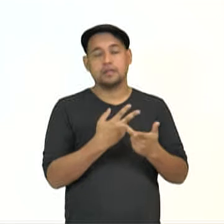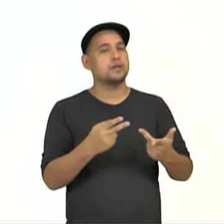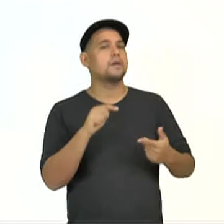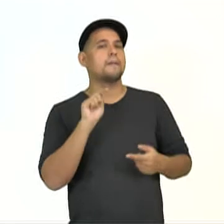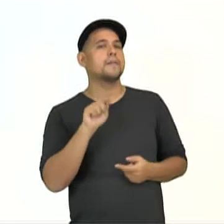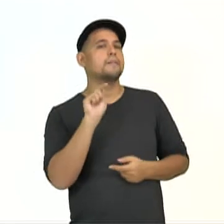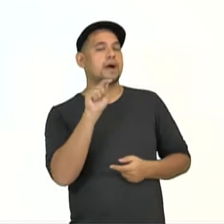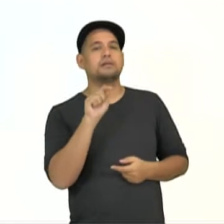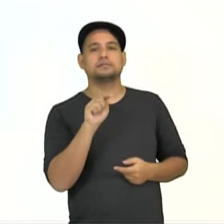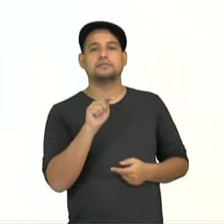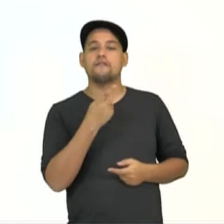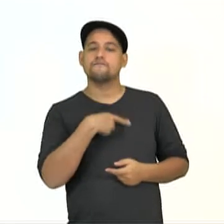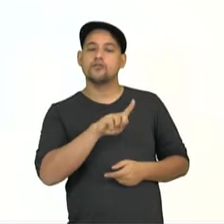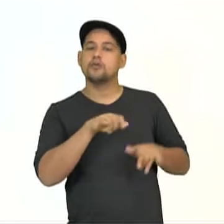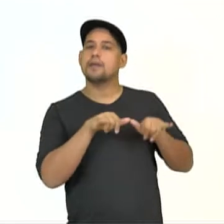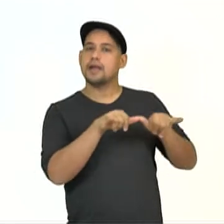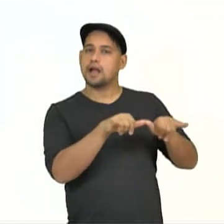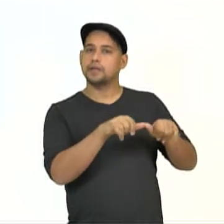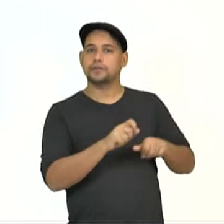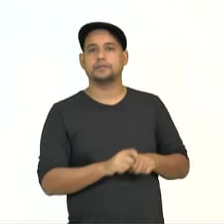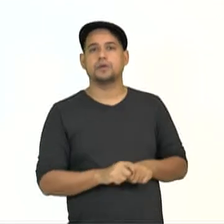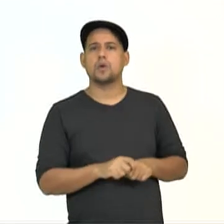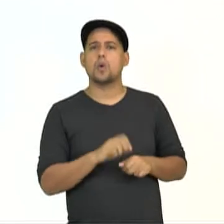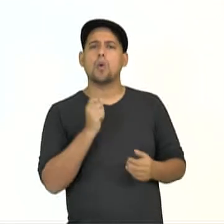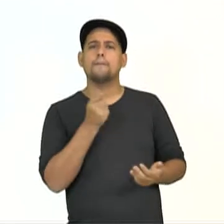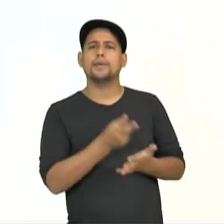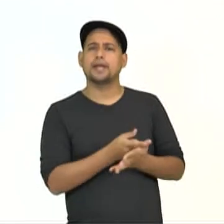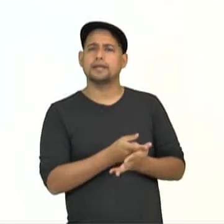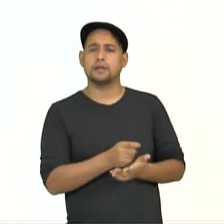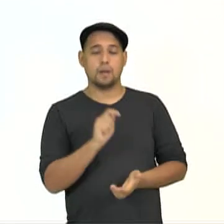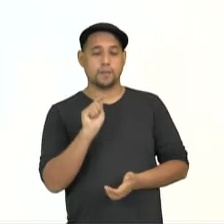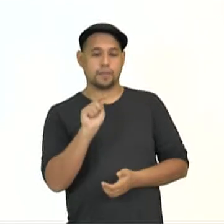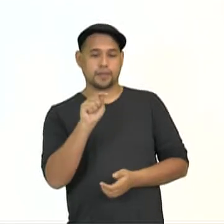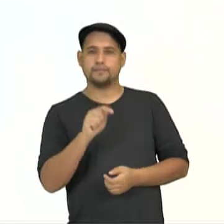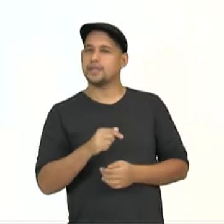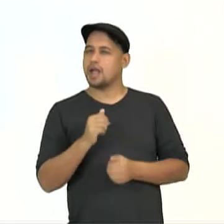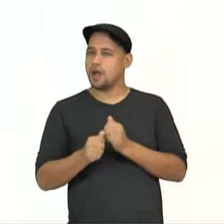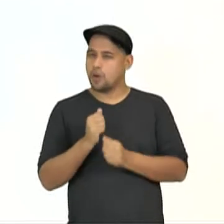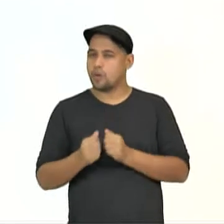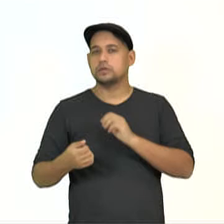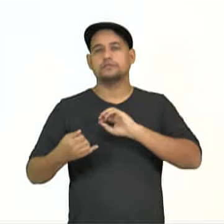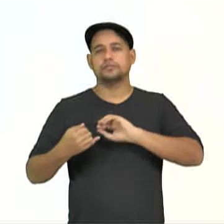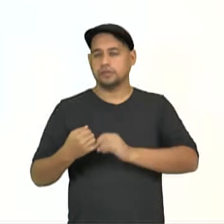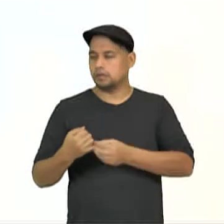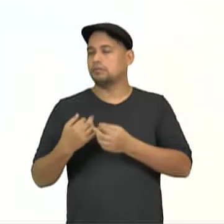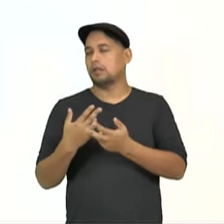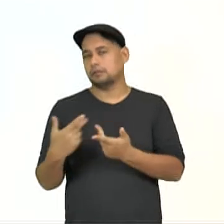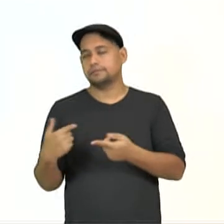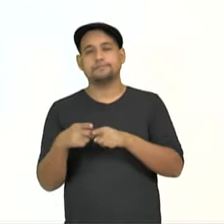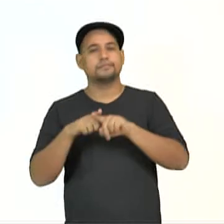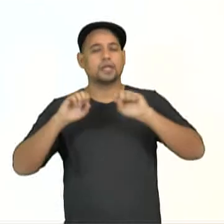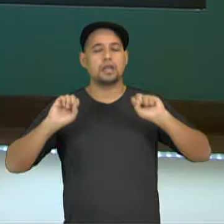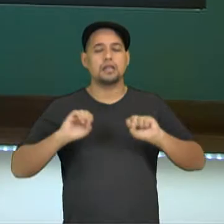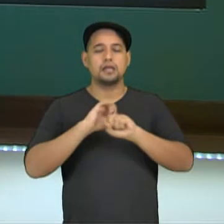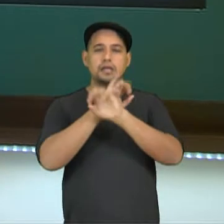expressar uma sequência, separados por vírgula também. Um esclarecimento ou